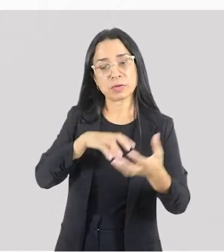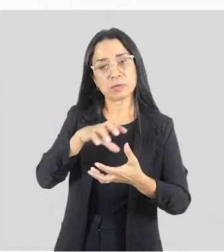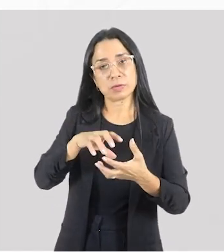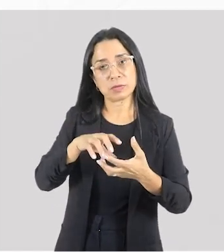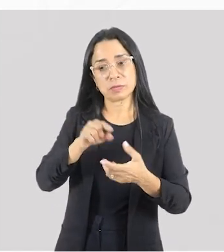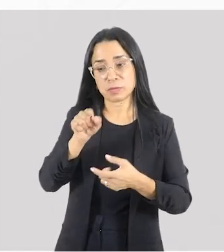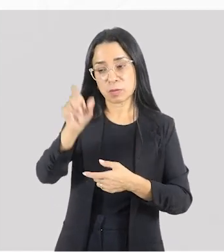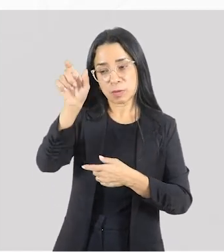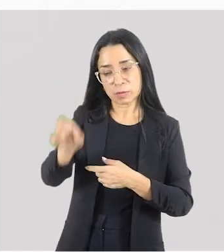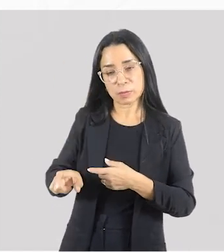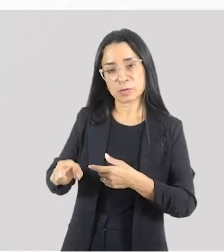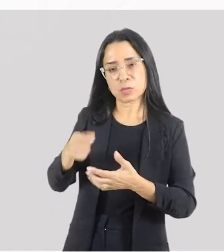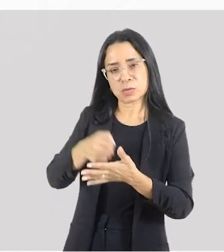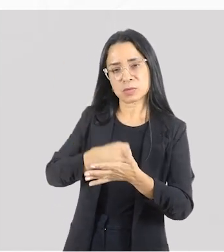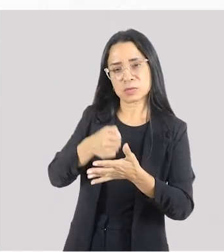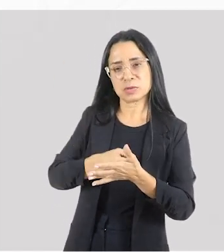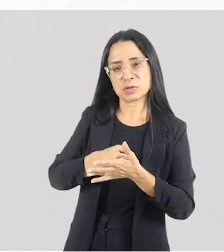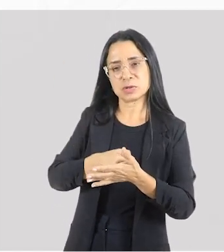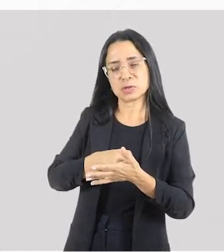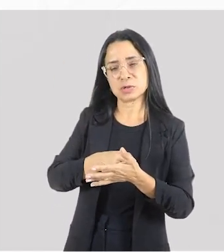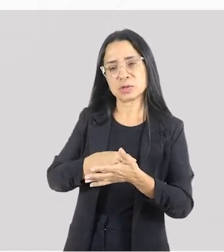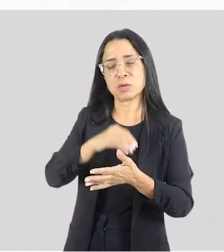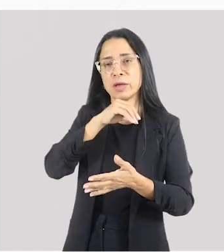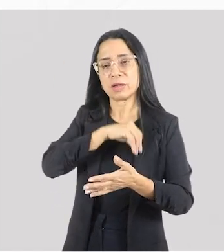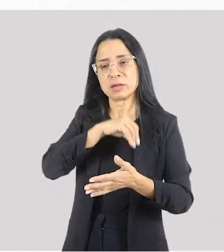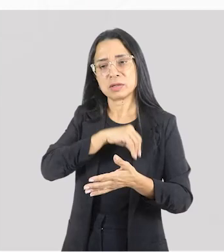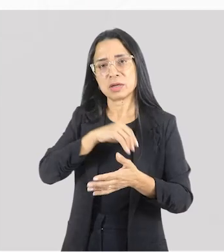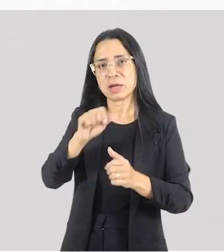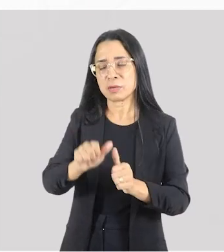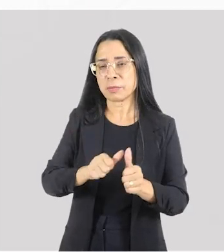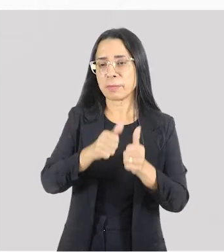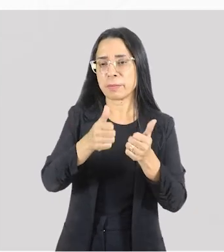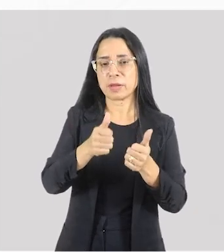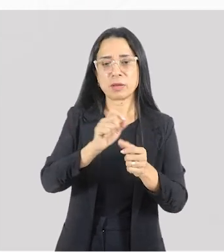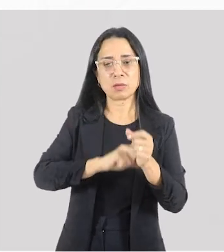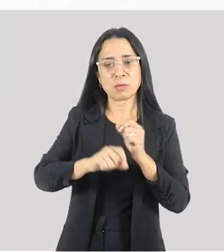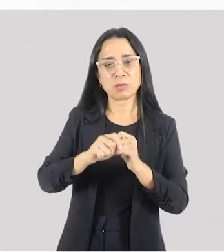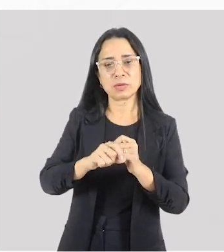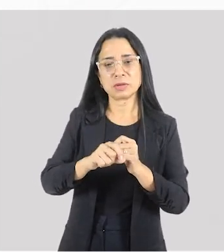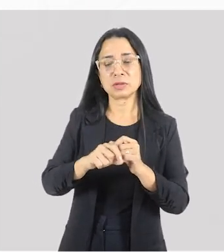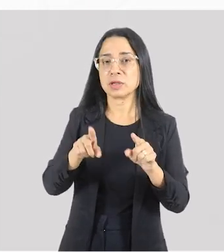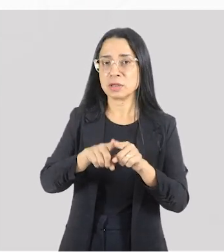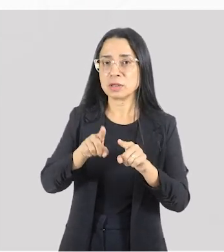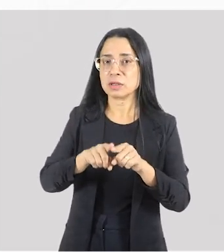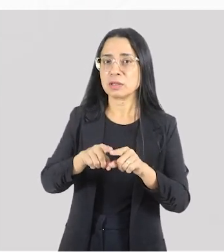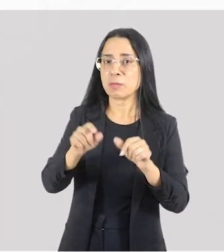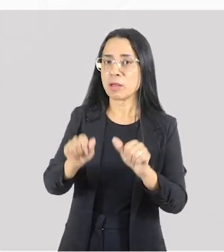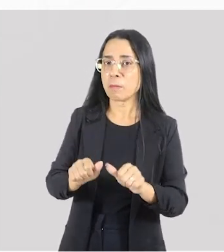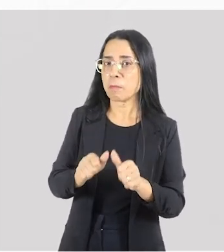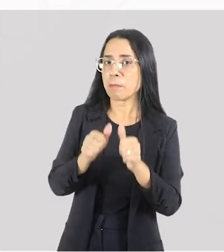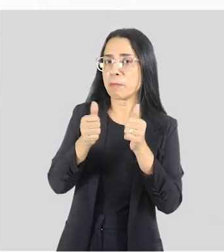então salários ínfimos, condições de trabalho insalubres, né? Ou seja, locais que não tinham nenhum